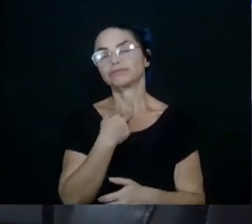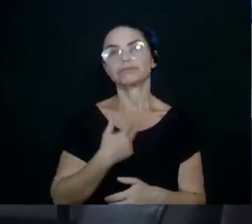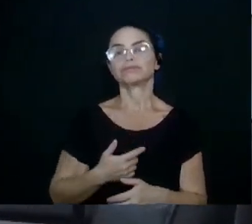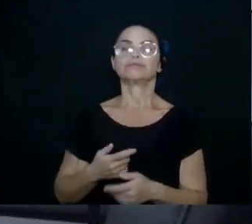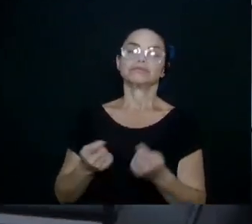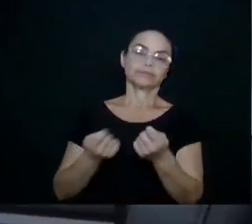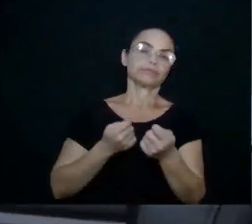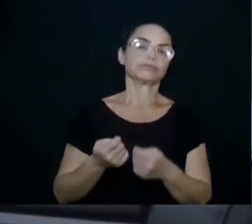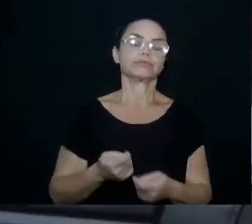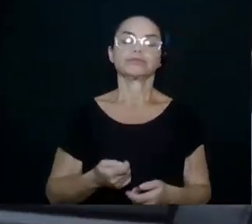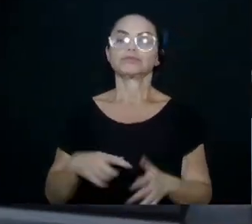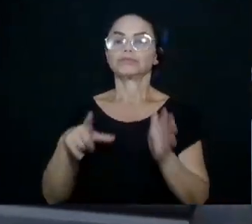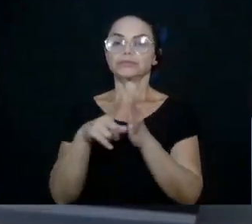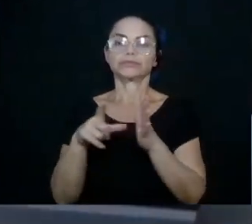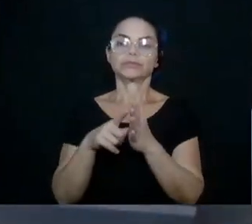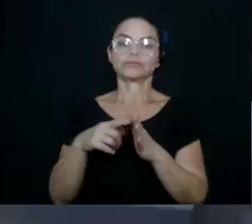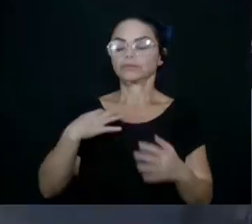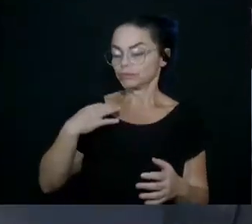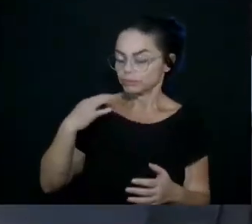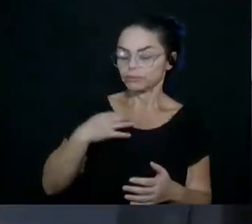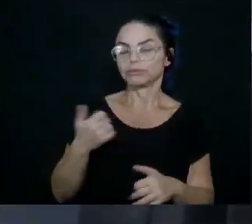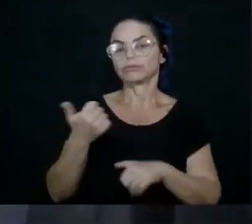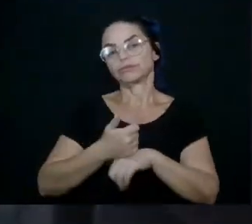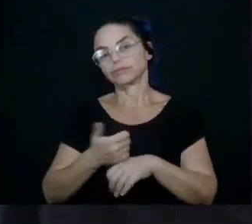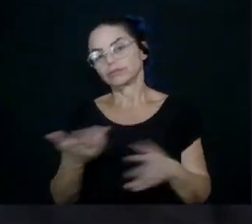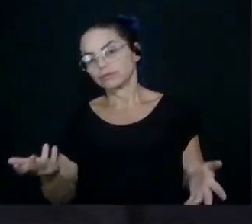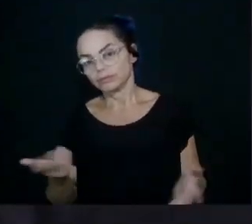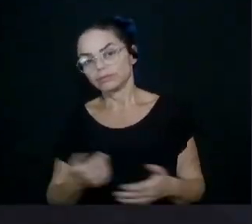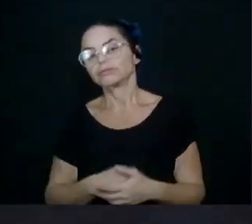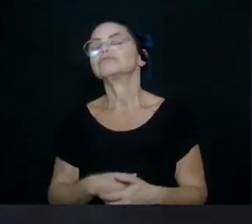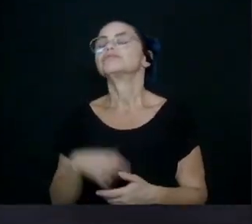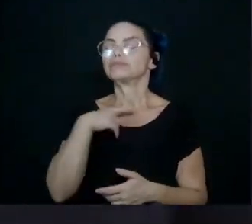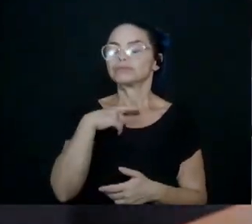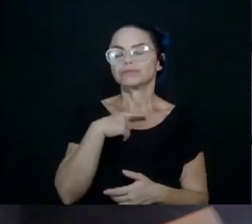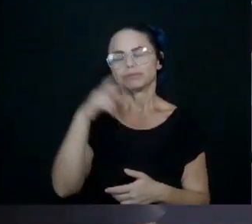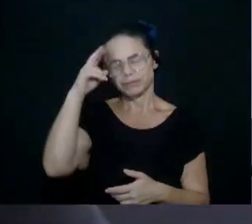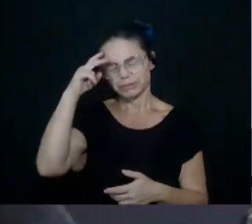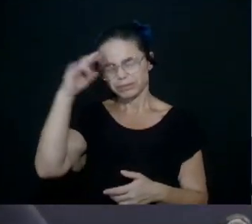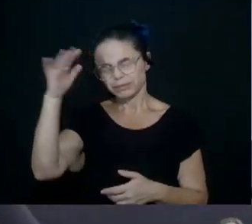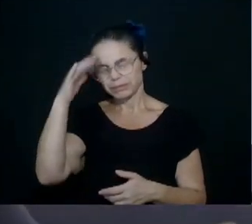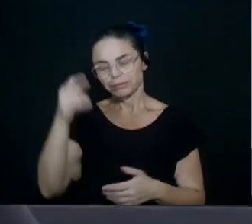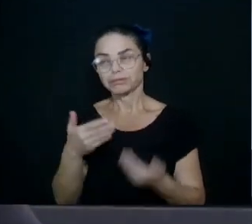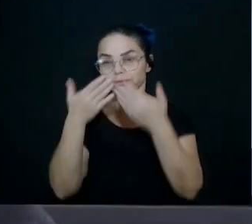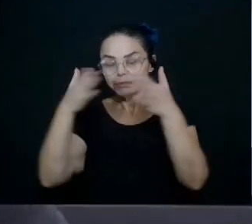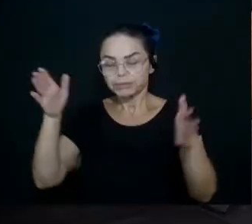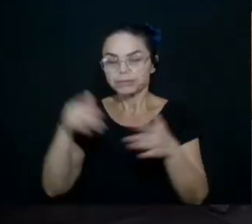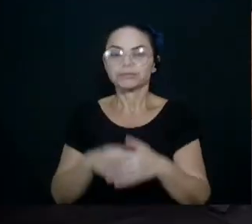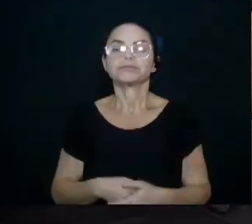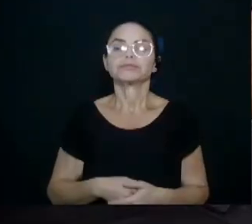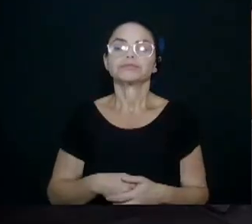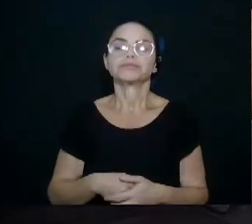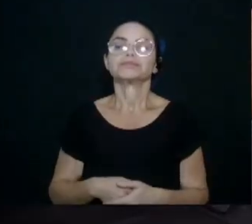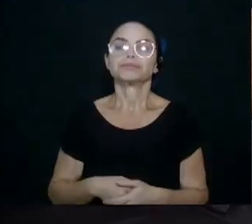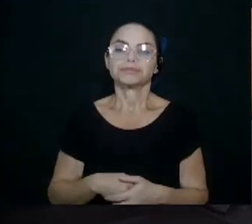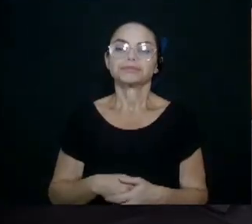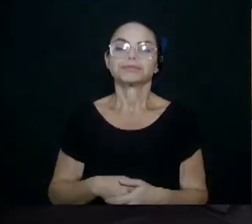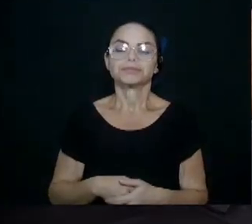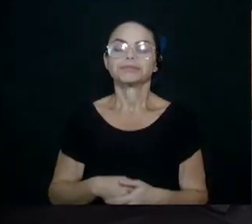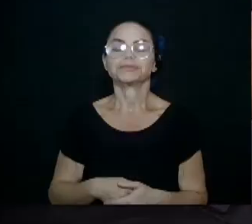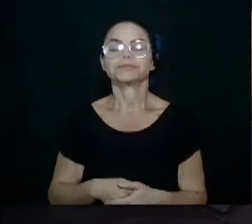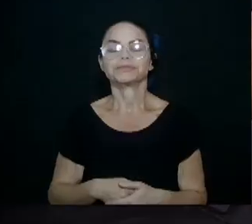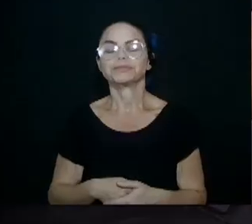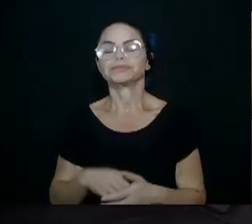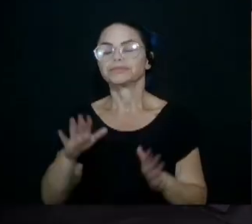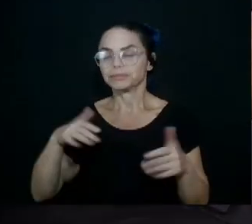porque eu não poderia ser um dono da loja de roupa? Então eu sempre tive essa visão ampliada do negócio. E a partir de qual